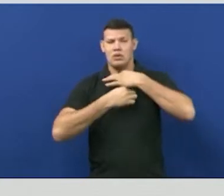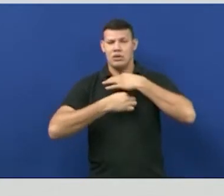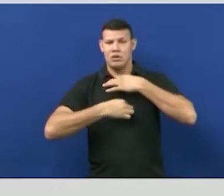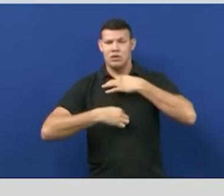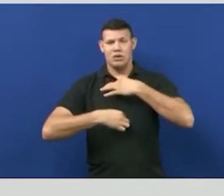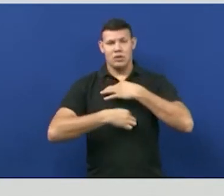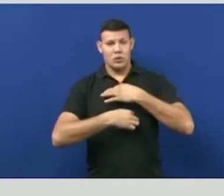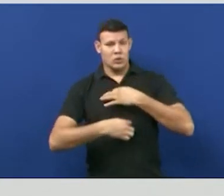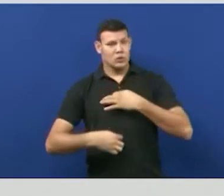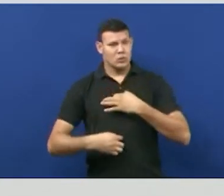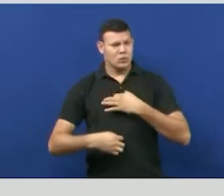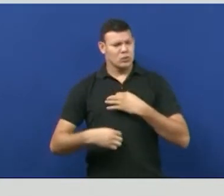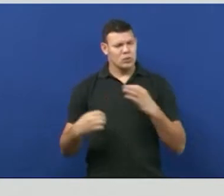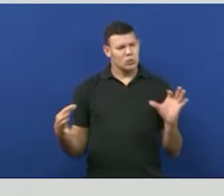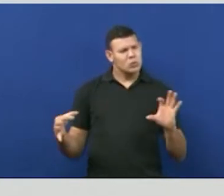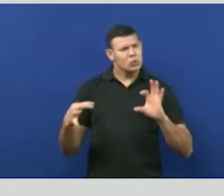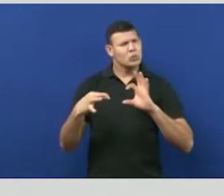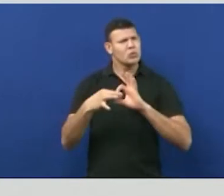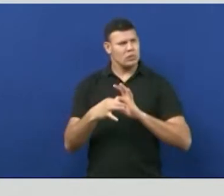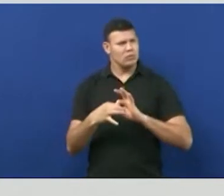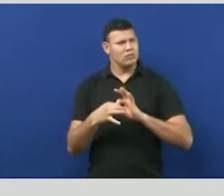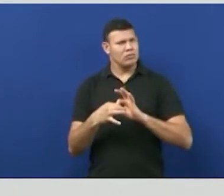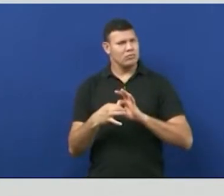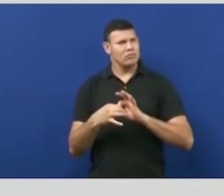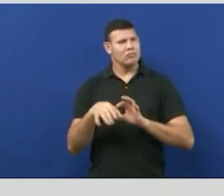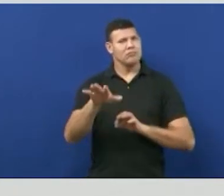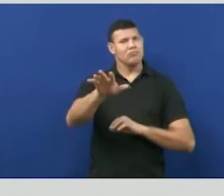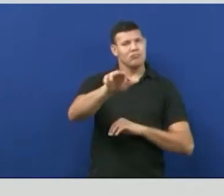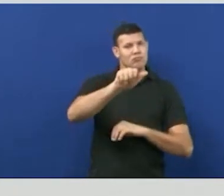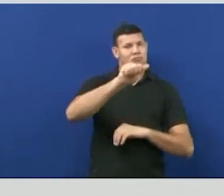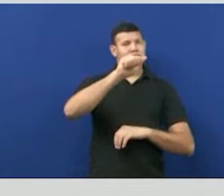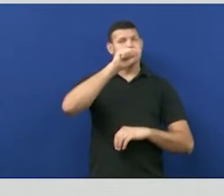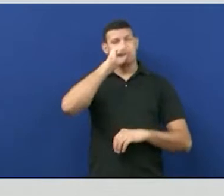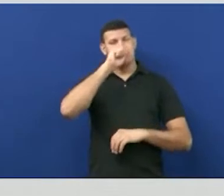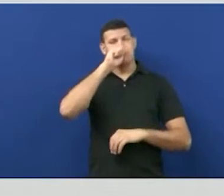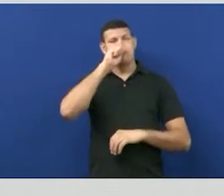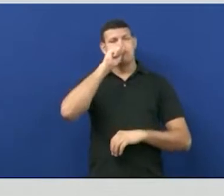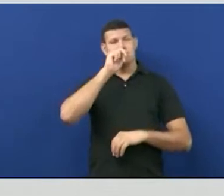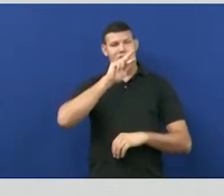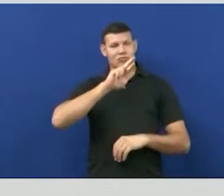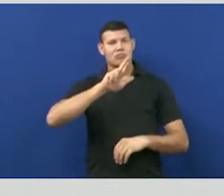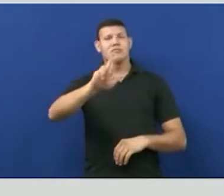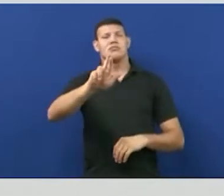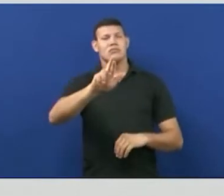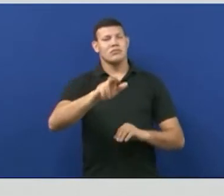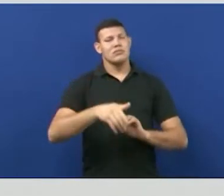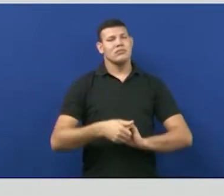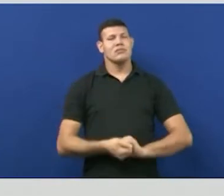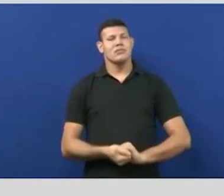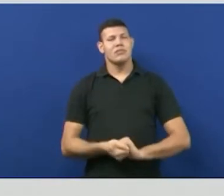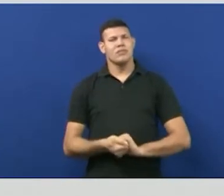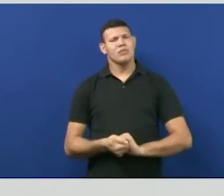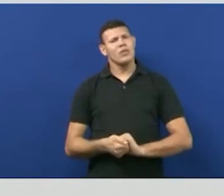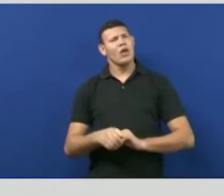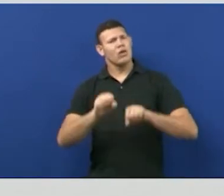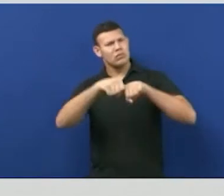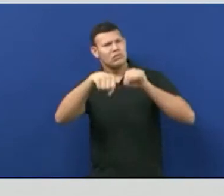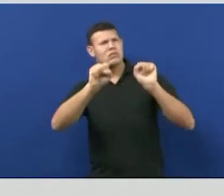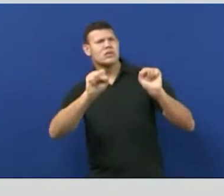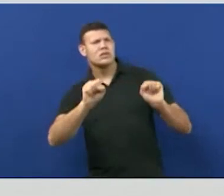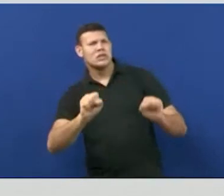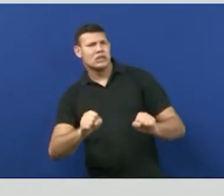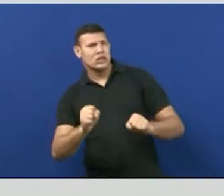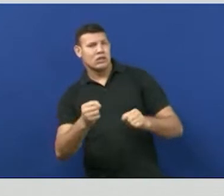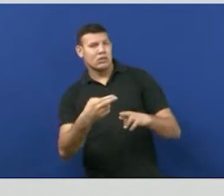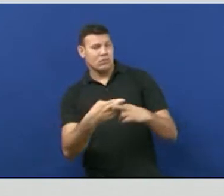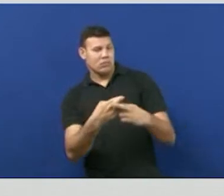alimentos e nós precisamos da energia do oxigênio. Além disso, o nosso sistema respiratório ele é